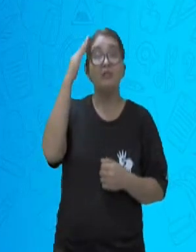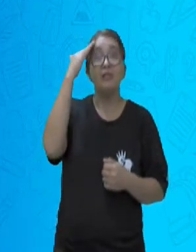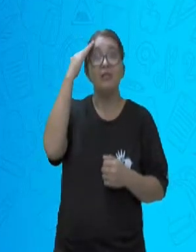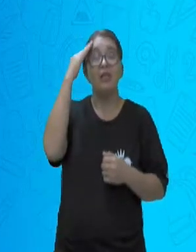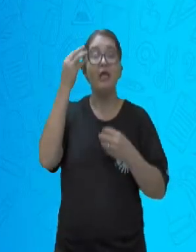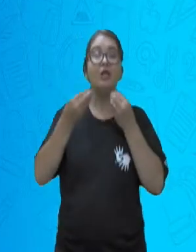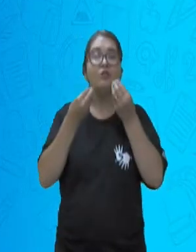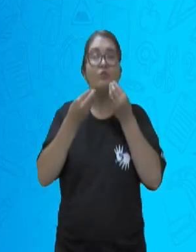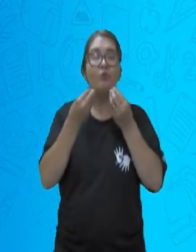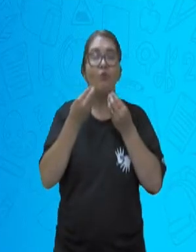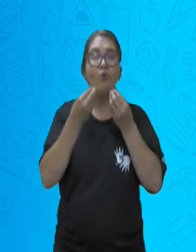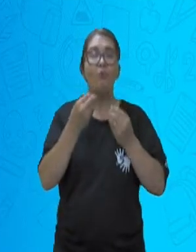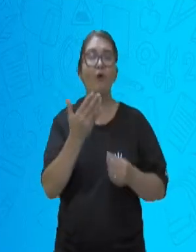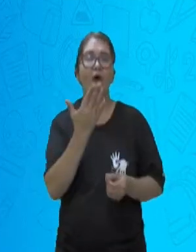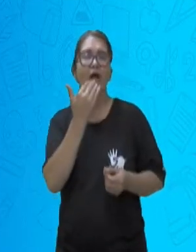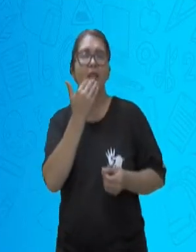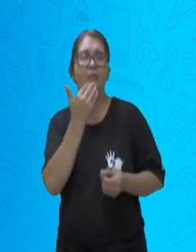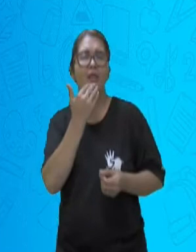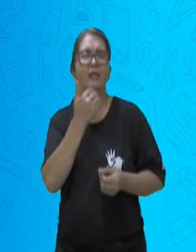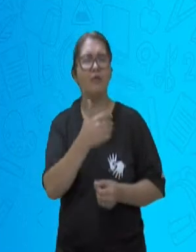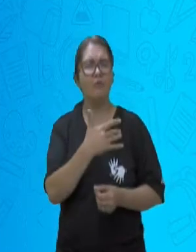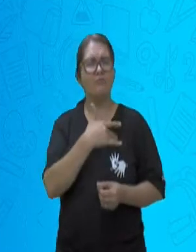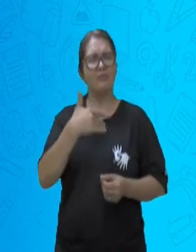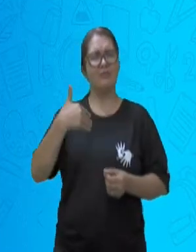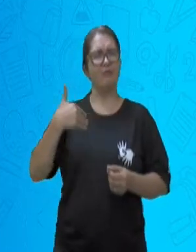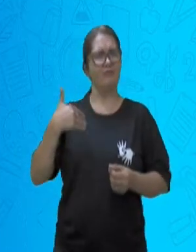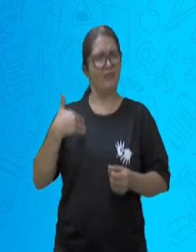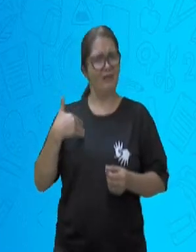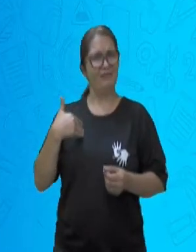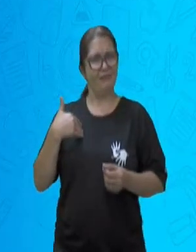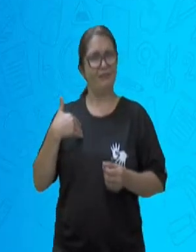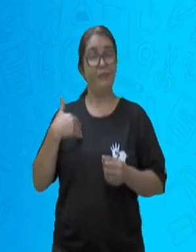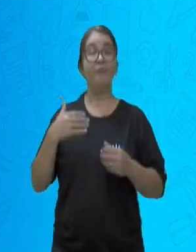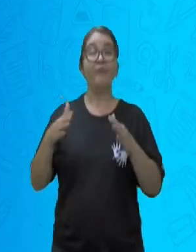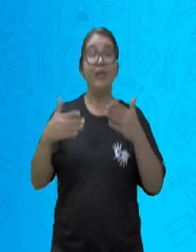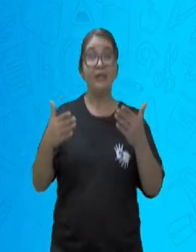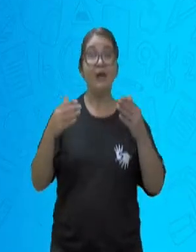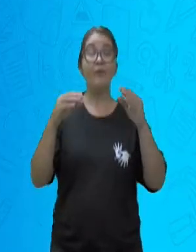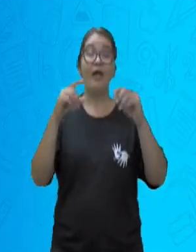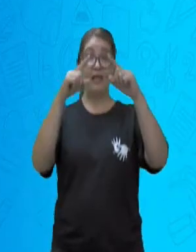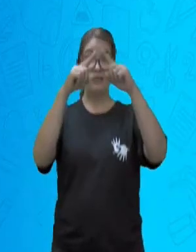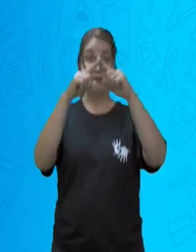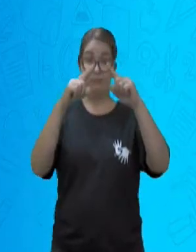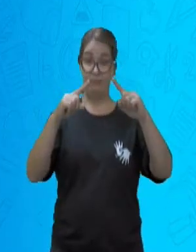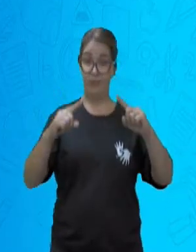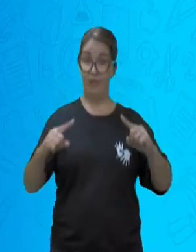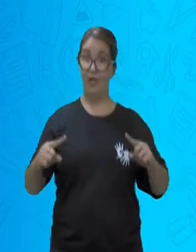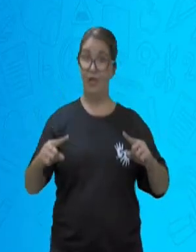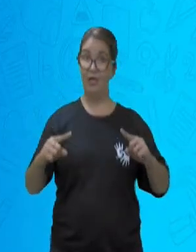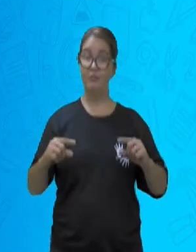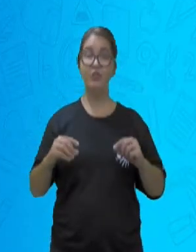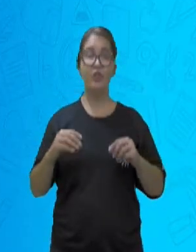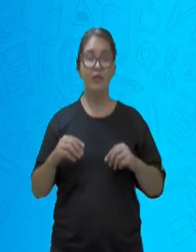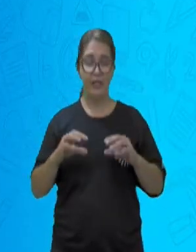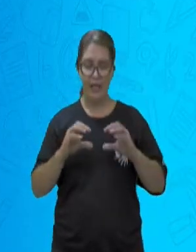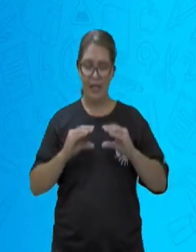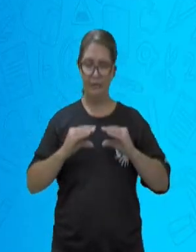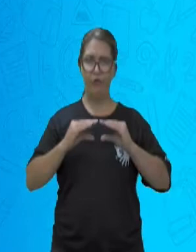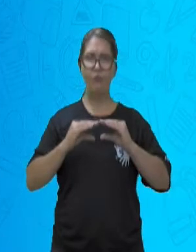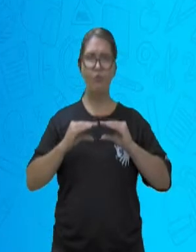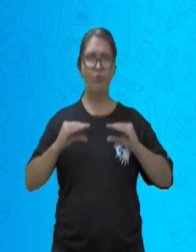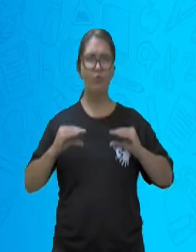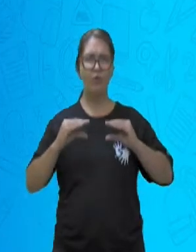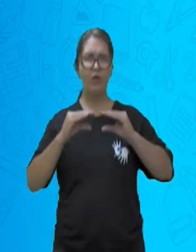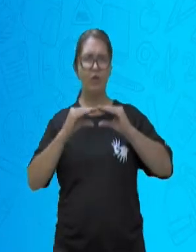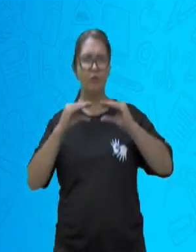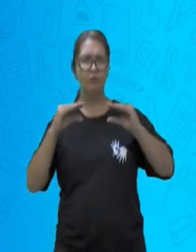Então, estudiosos criaram uma pirâmide alimentar. E como foi feito esse agrupamento? Como se